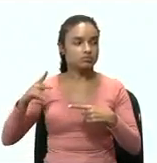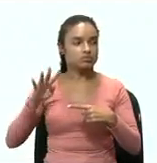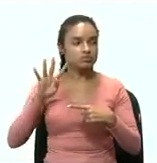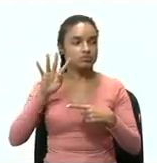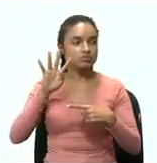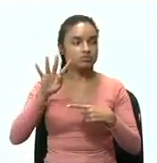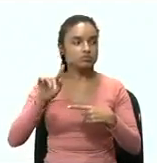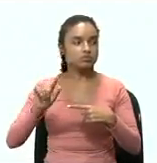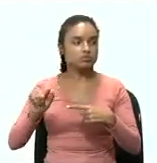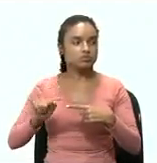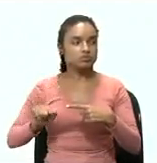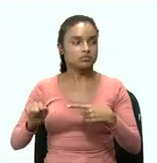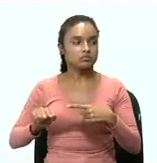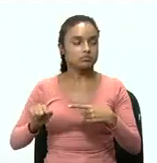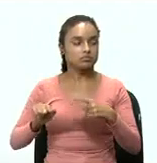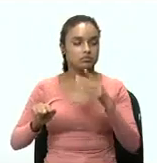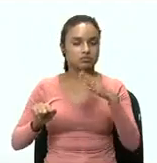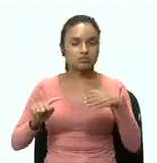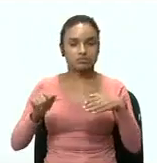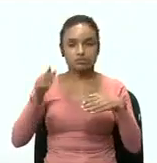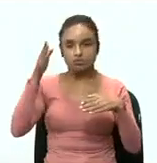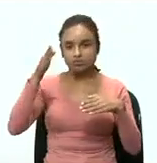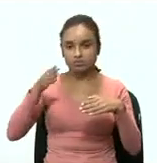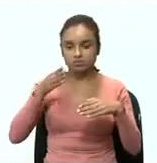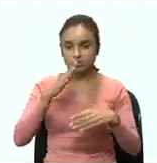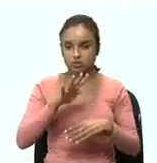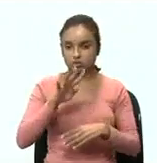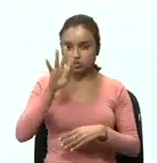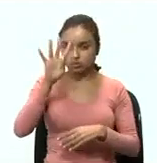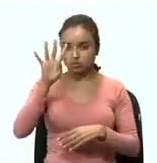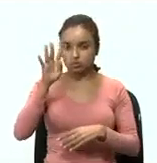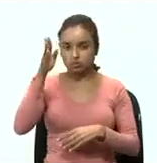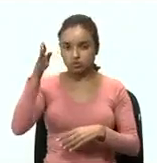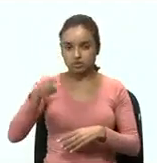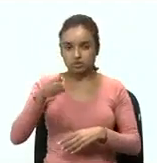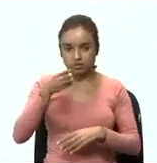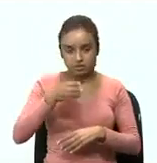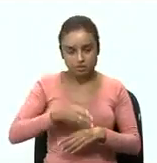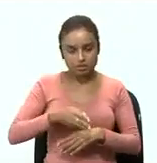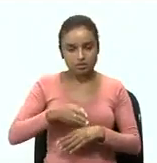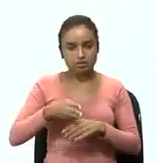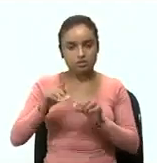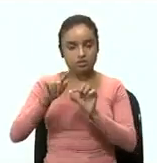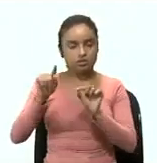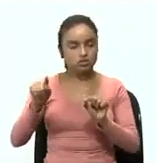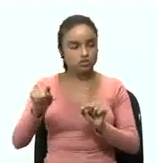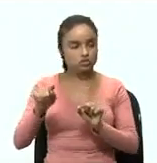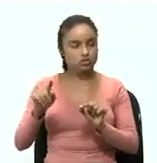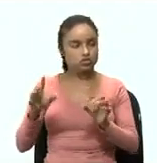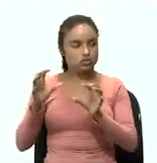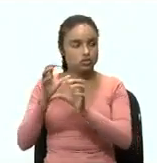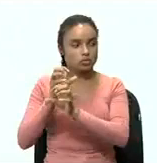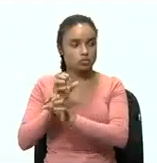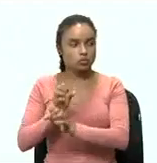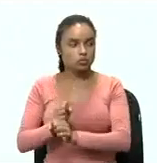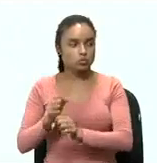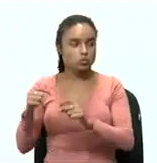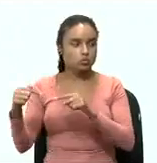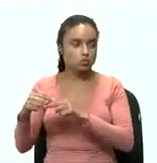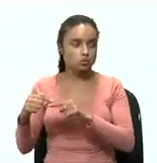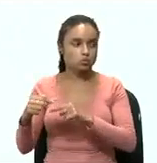4/7. 4 cancelou com 4, eu tenho então que a soma ela é igual